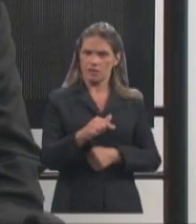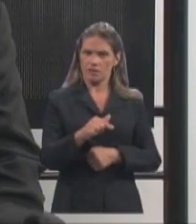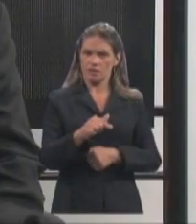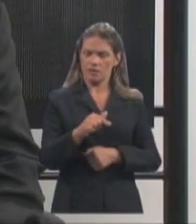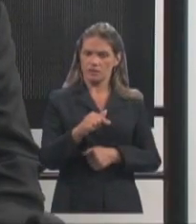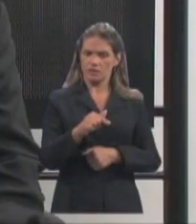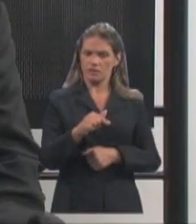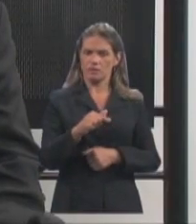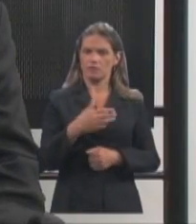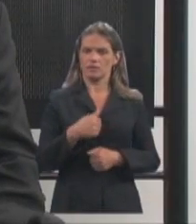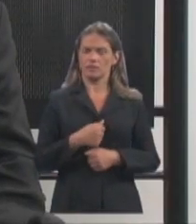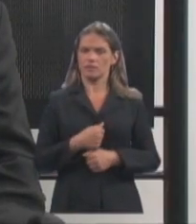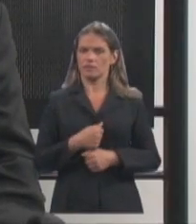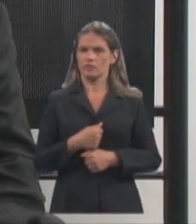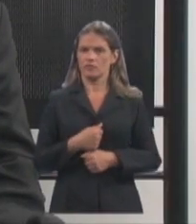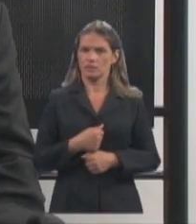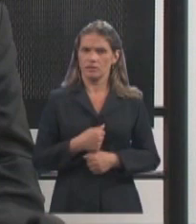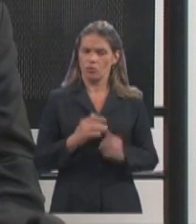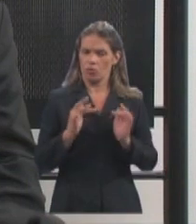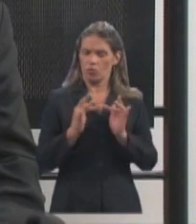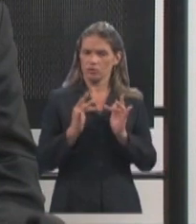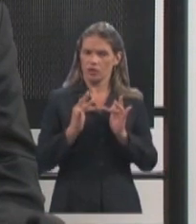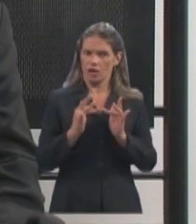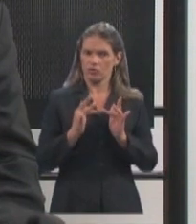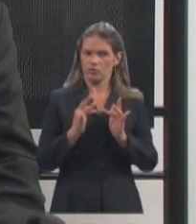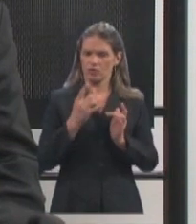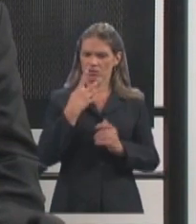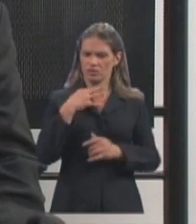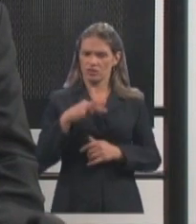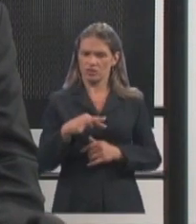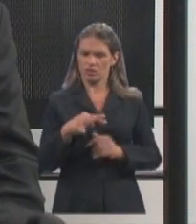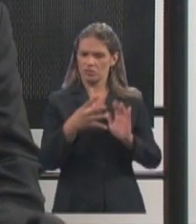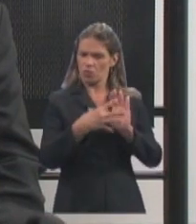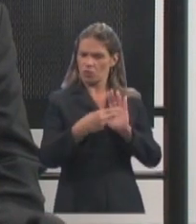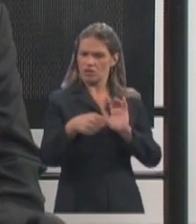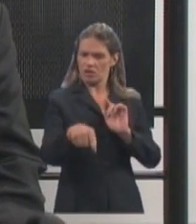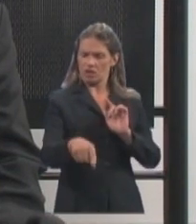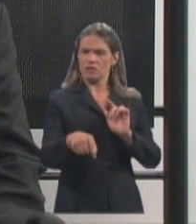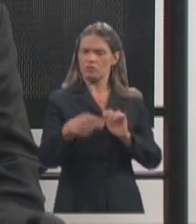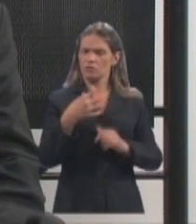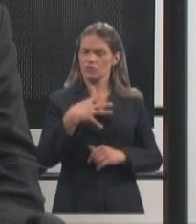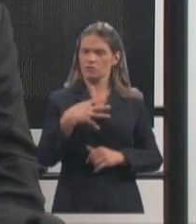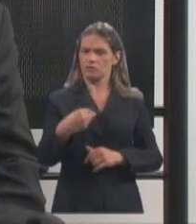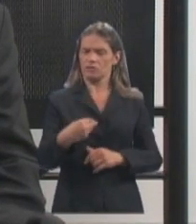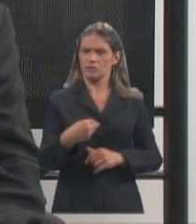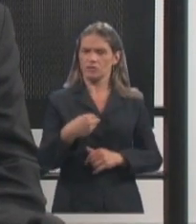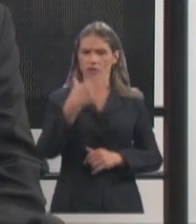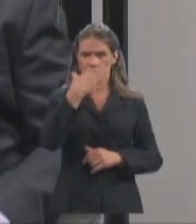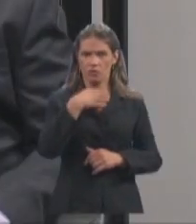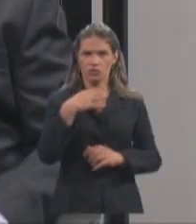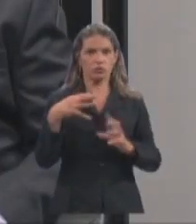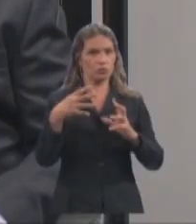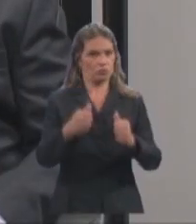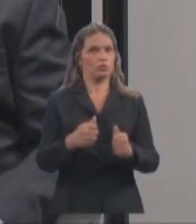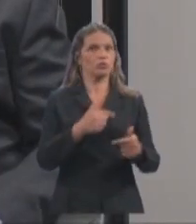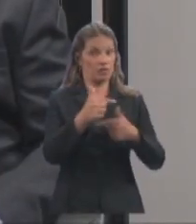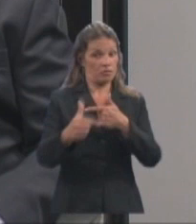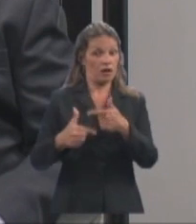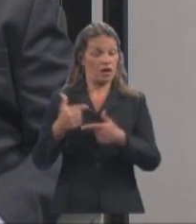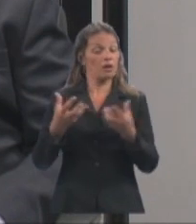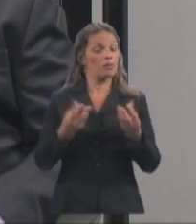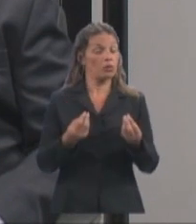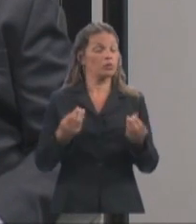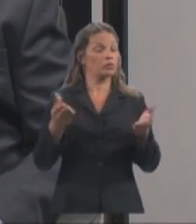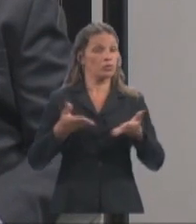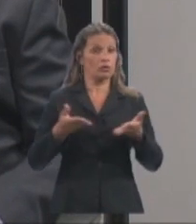eh desde pequeno com aquela o contato com álcool dando exemplo PR os filhos não o problema maior é o seguinte hoje todo mundo trabalha em um dois